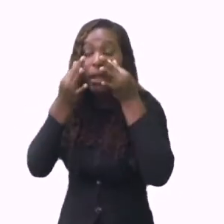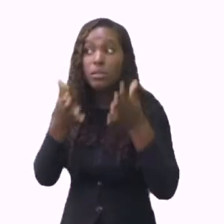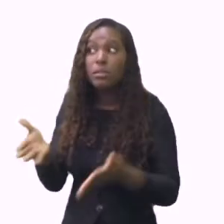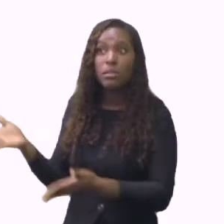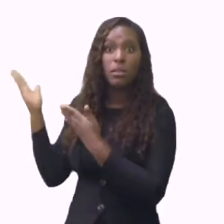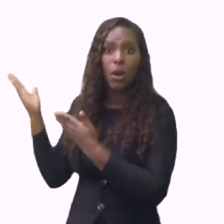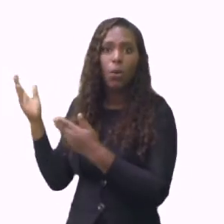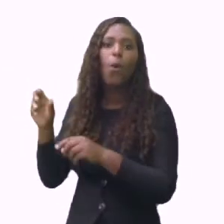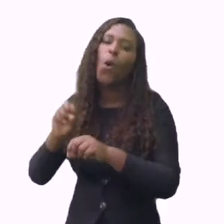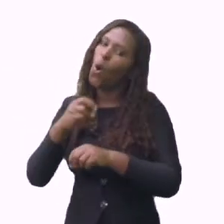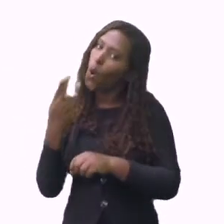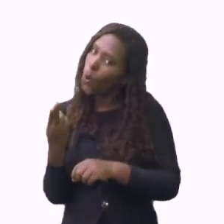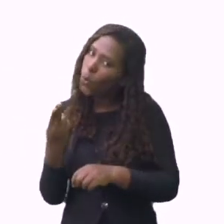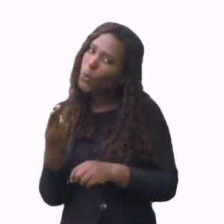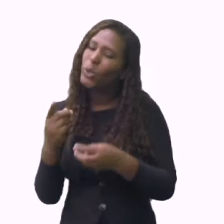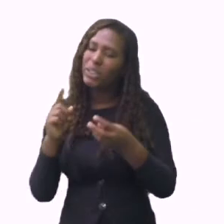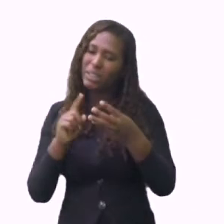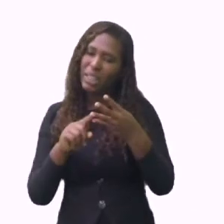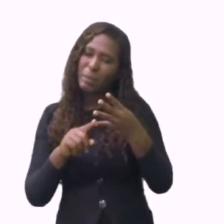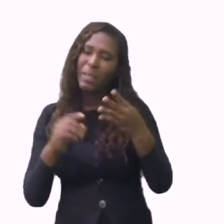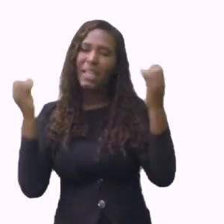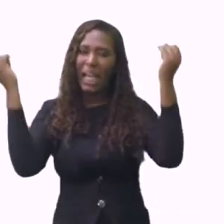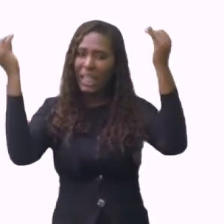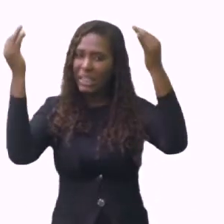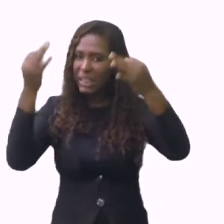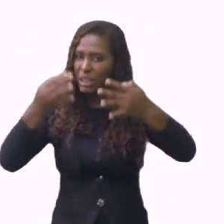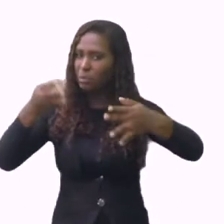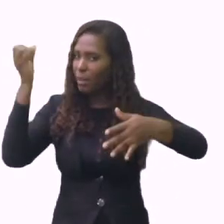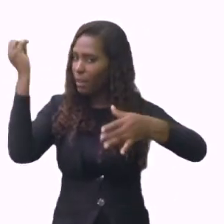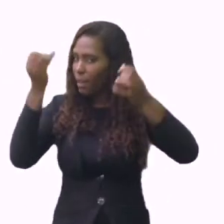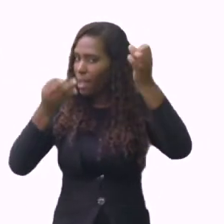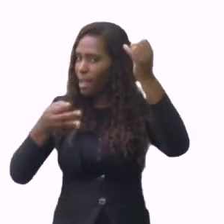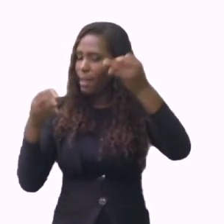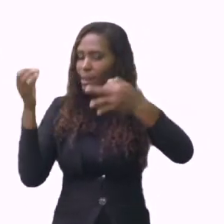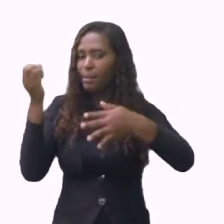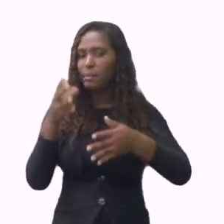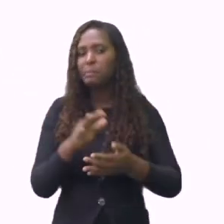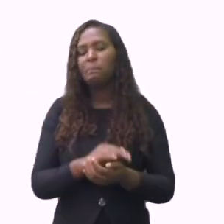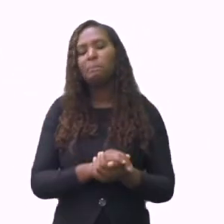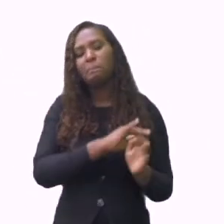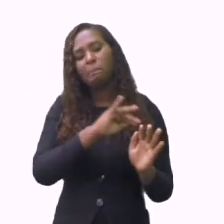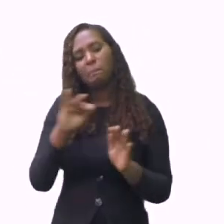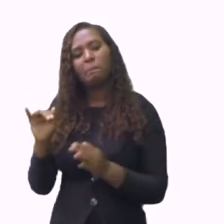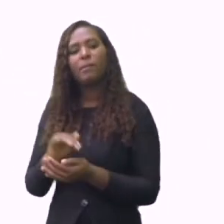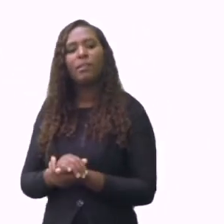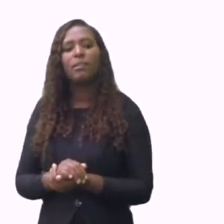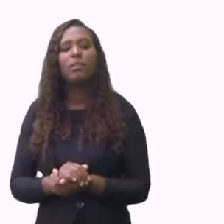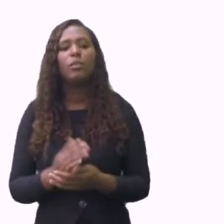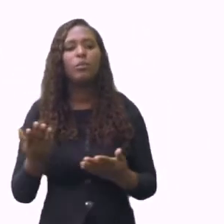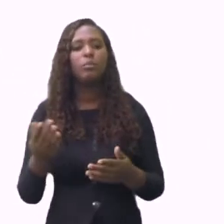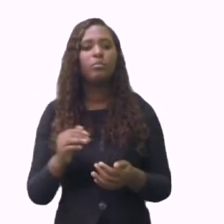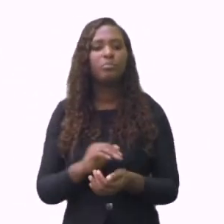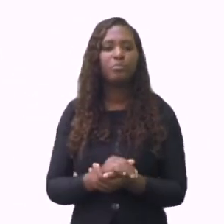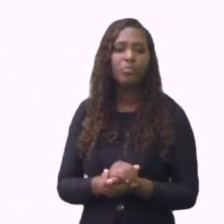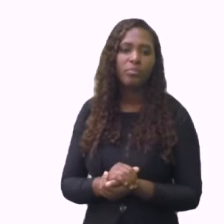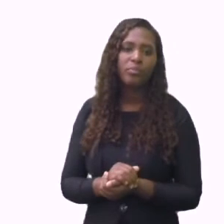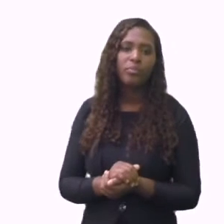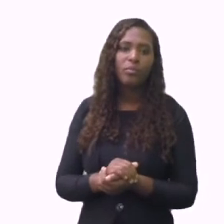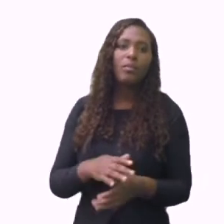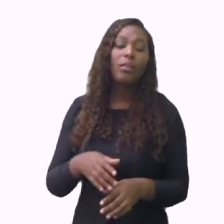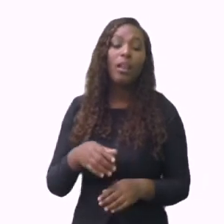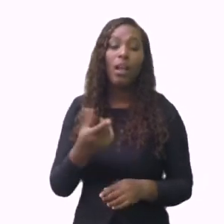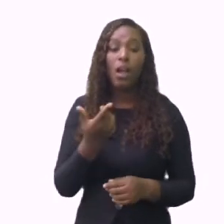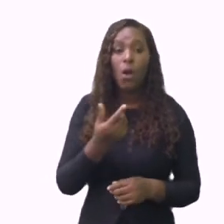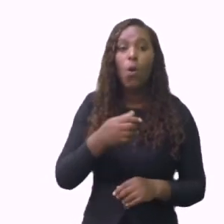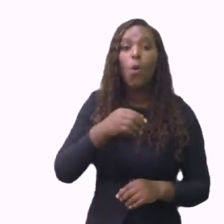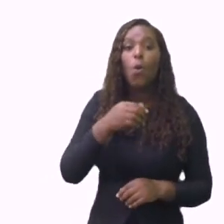ele funciona. Olha o exemplo. O funcionário, o mais mal-humorado que já vi, faz a troca